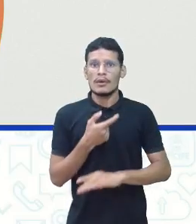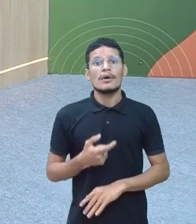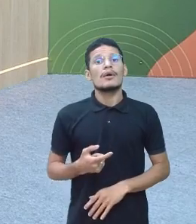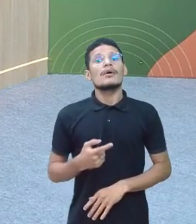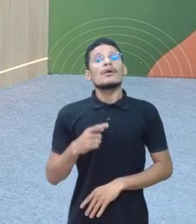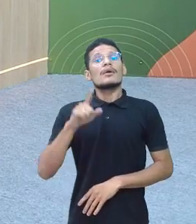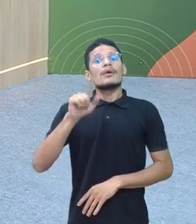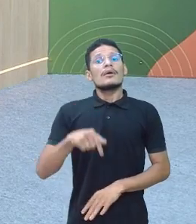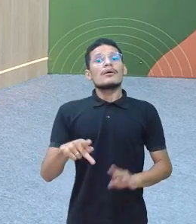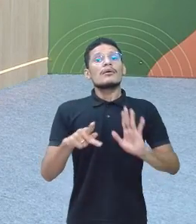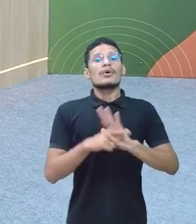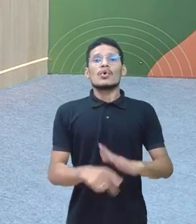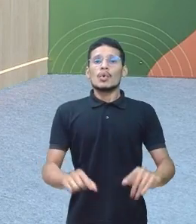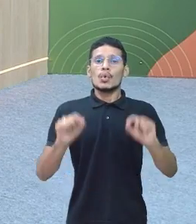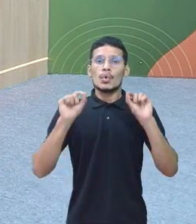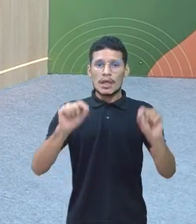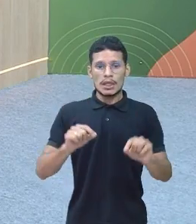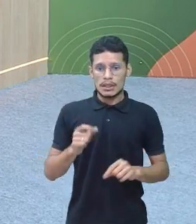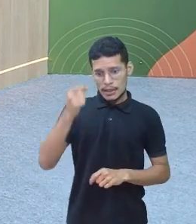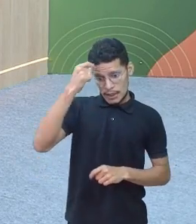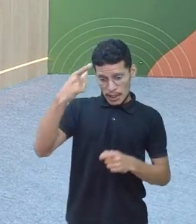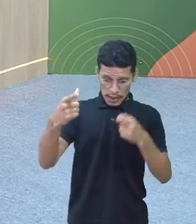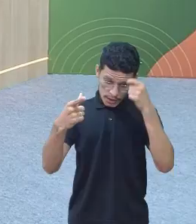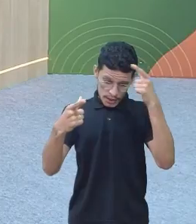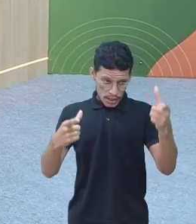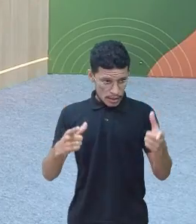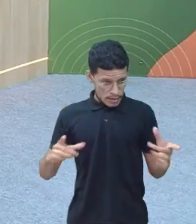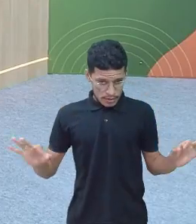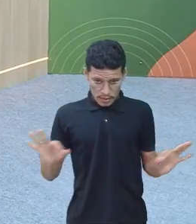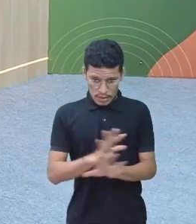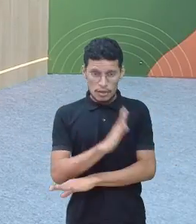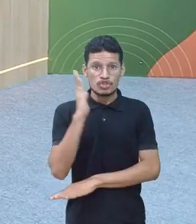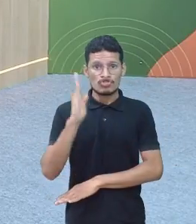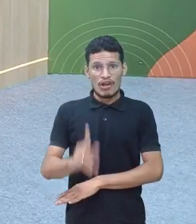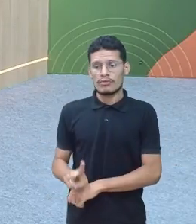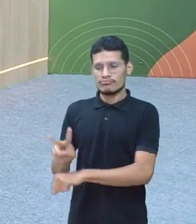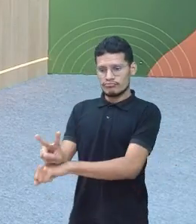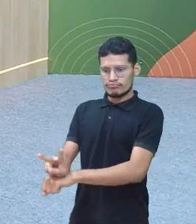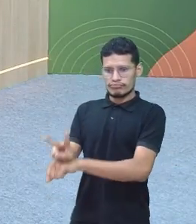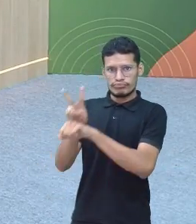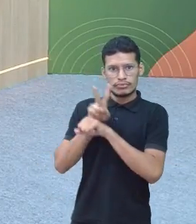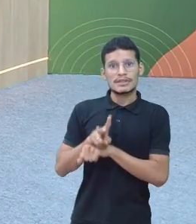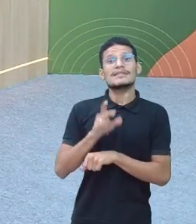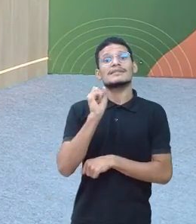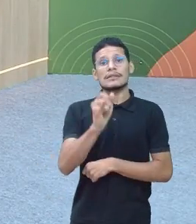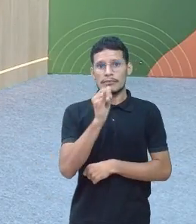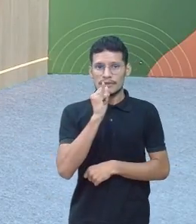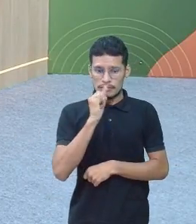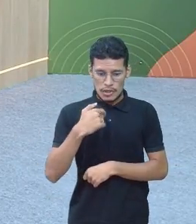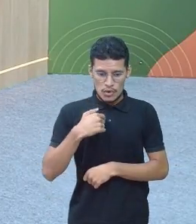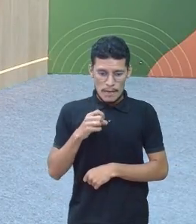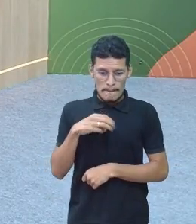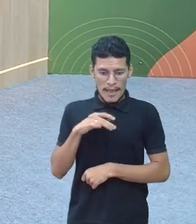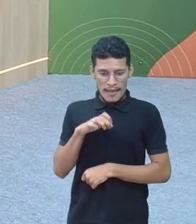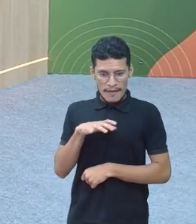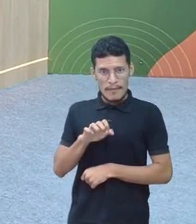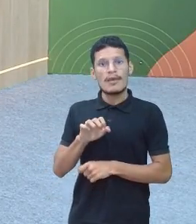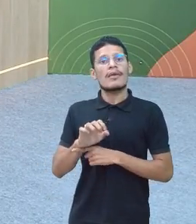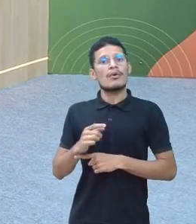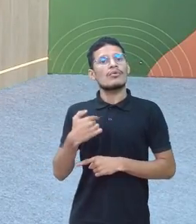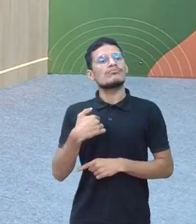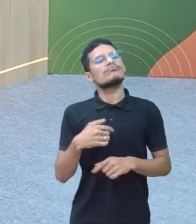verdade, é um compartilhamento de ideias prontas e é um humor emprestado. Quando eu compartilho um meme, eu não estou querendo dizer